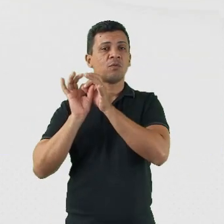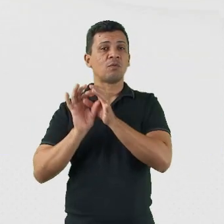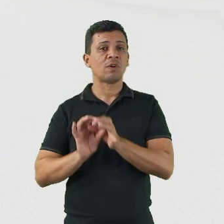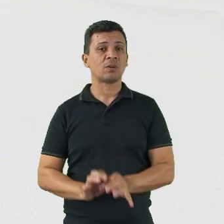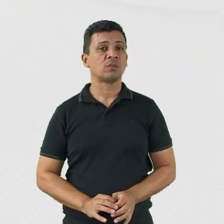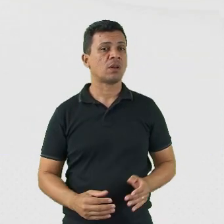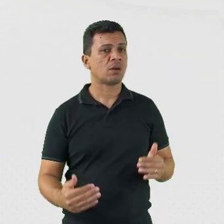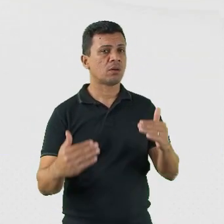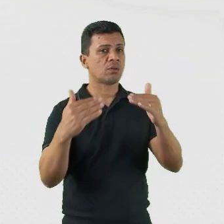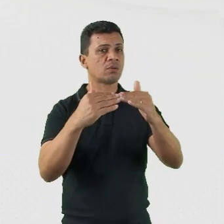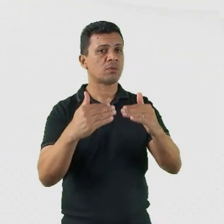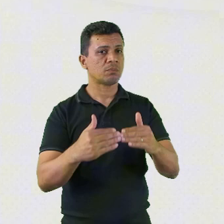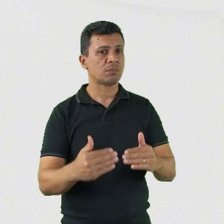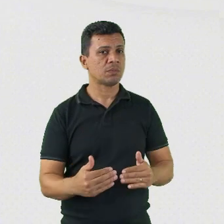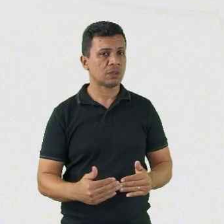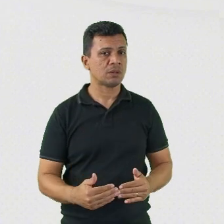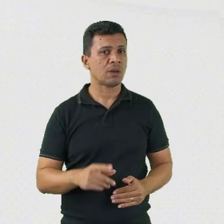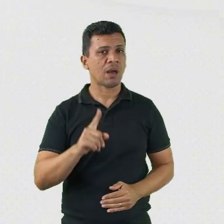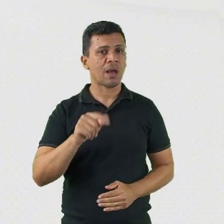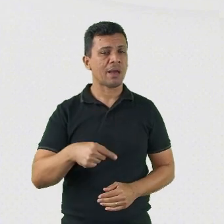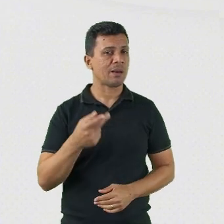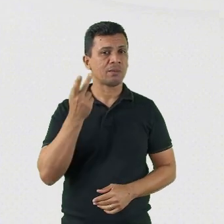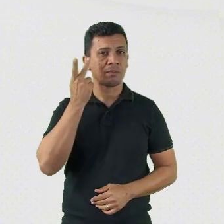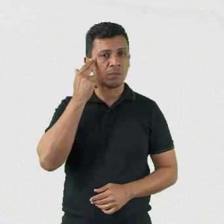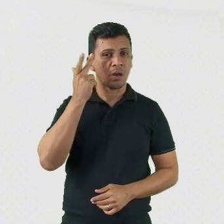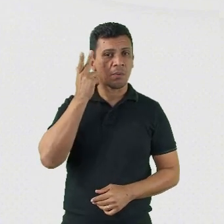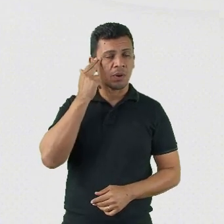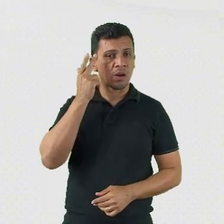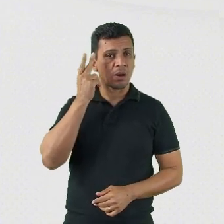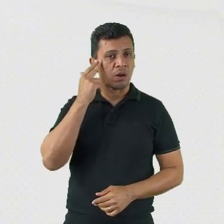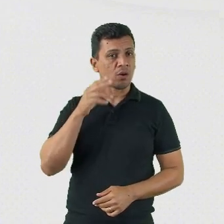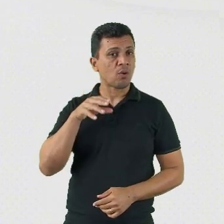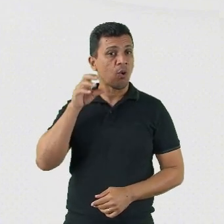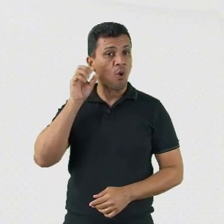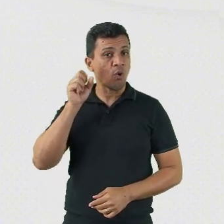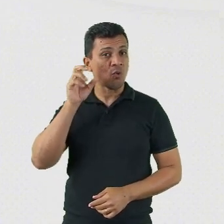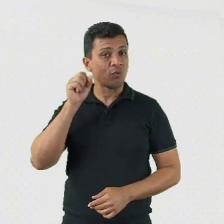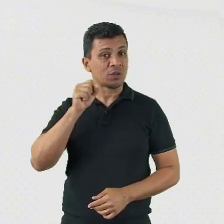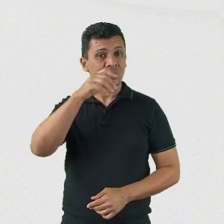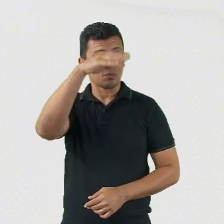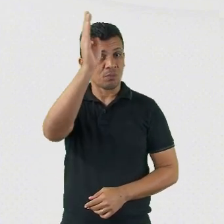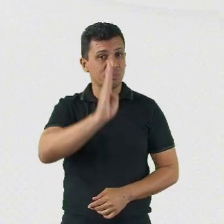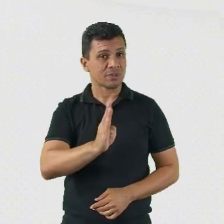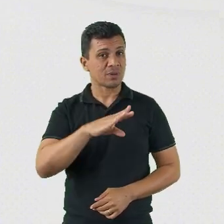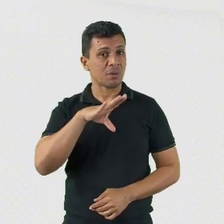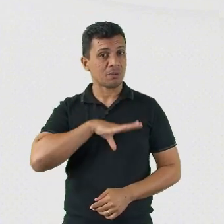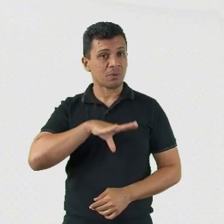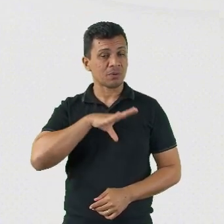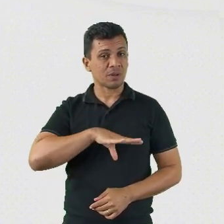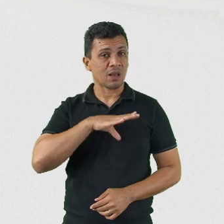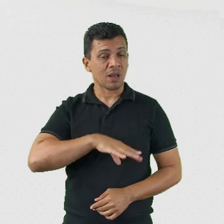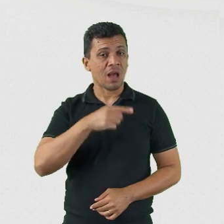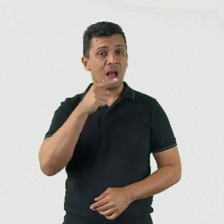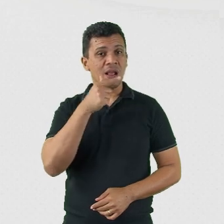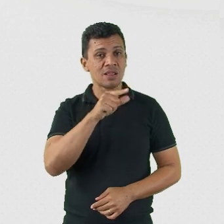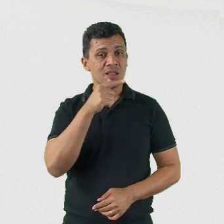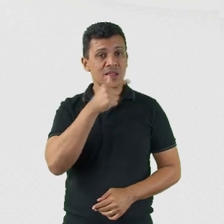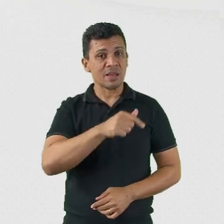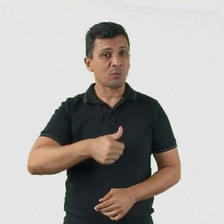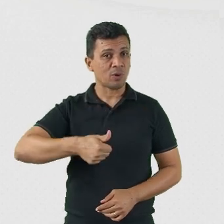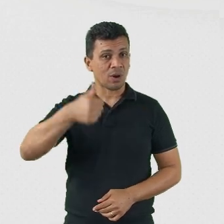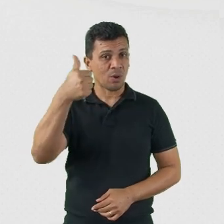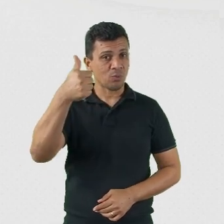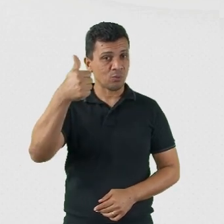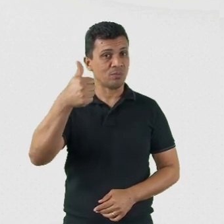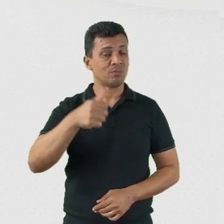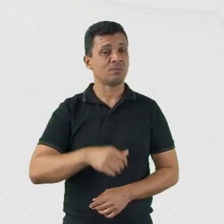acordo com aquilo que soa mais natural para o nosso ouvido de brasileiro que tem a língua portuguesa como língua original,